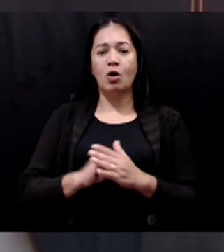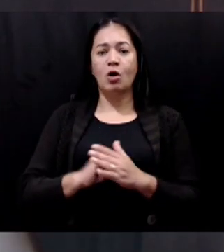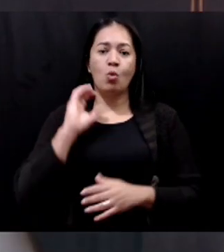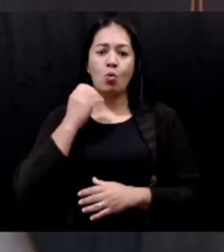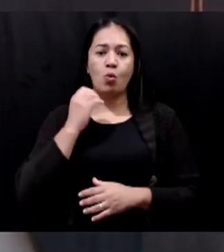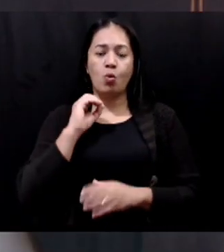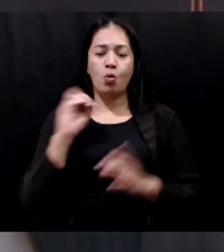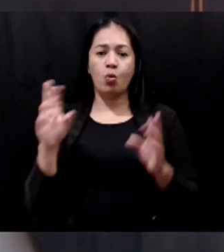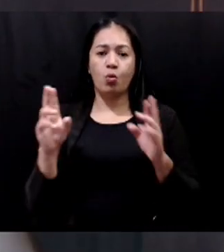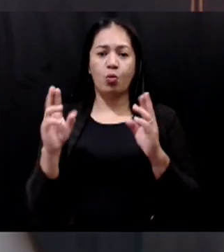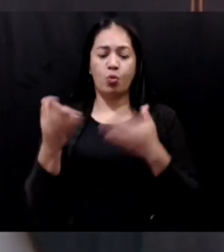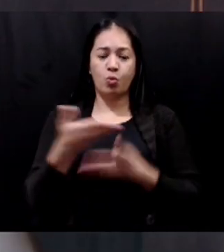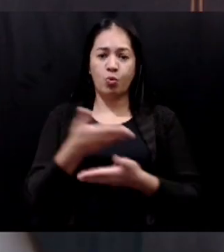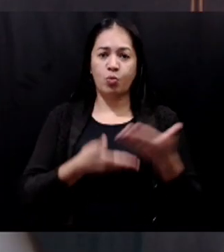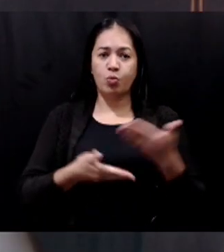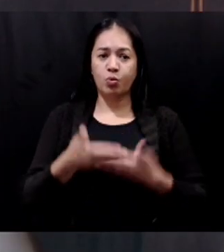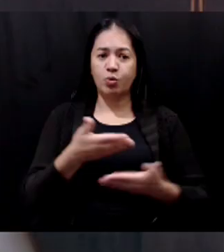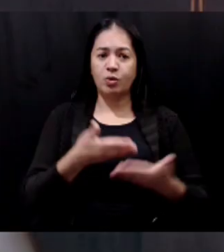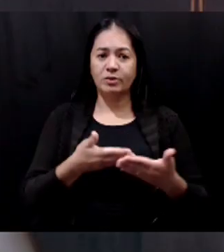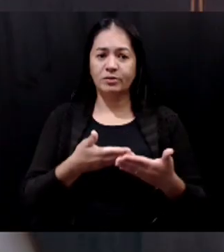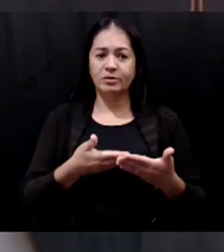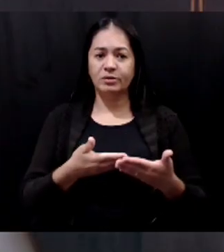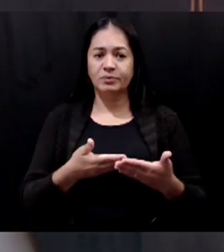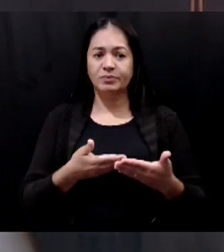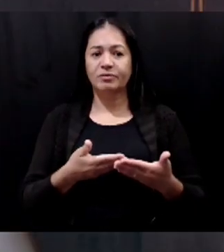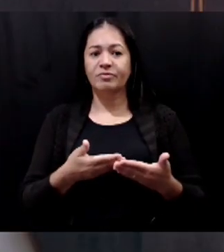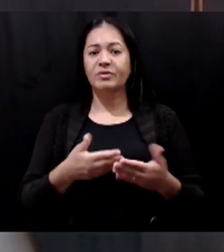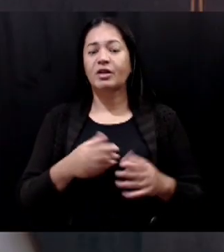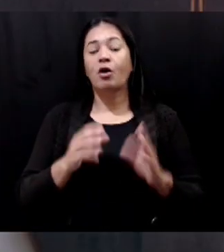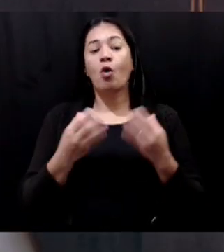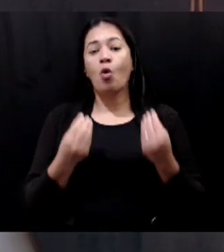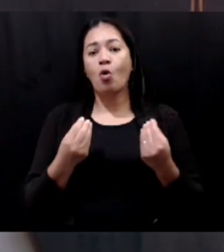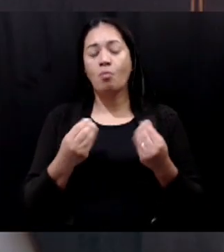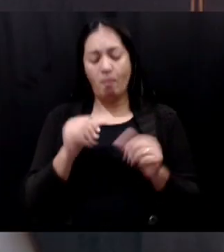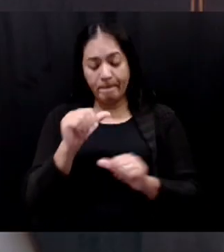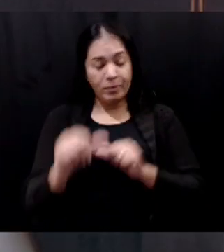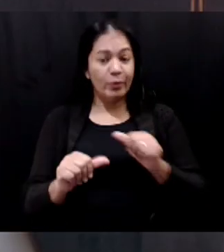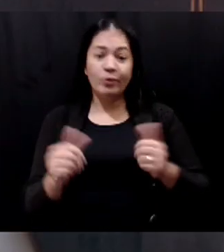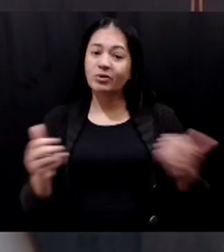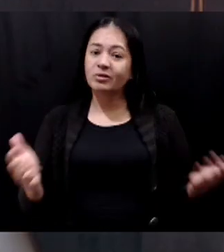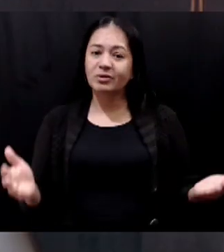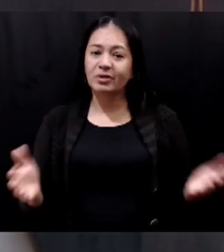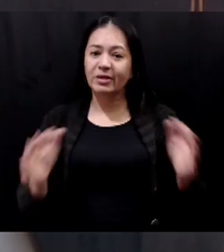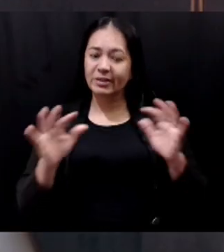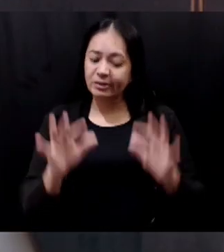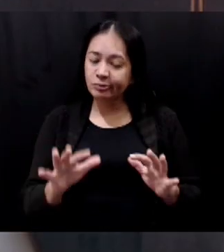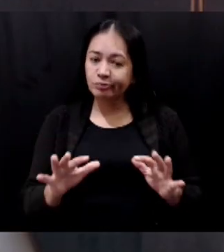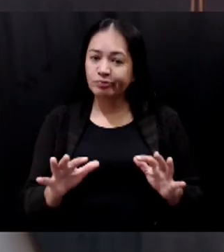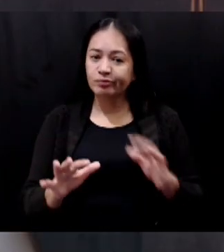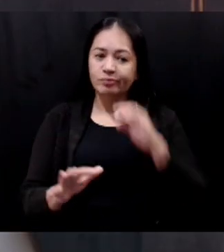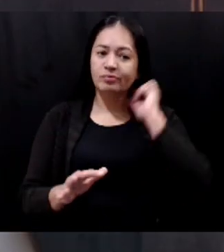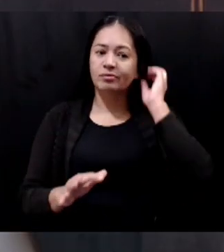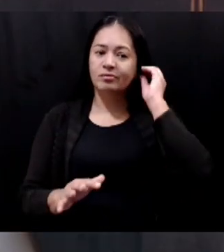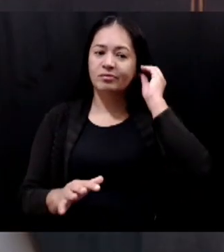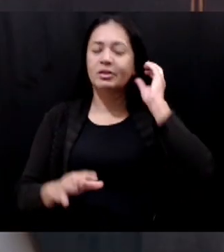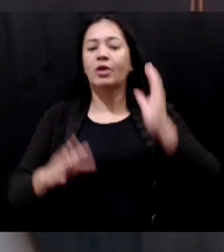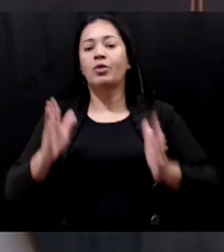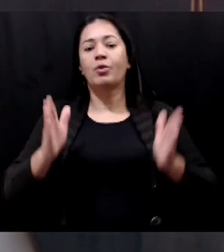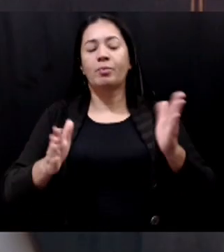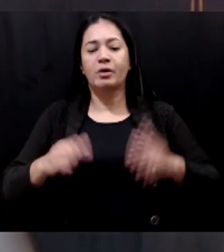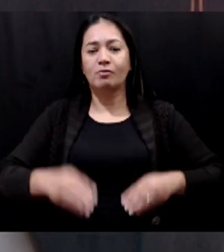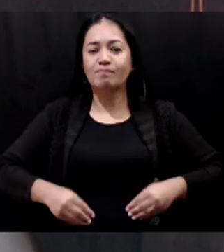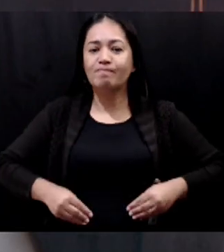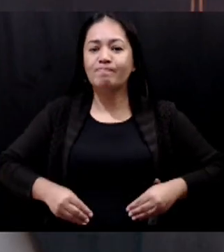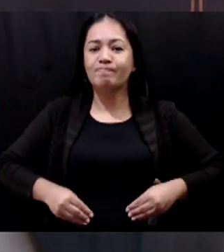a grelina e a leptina, ficam alterados. E aí, nesses casos, na menopausa, a gente